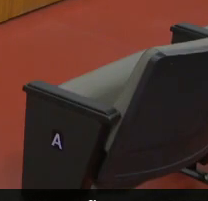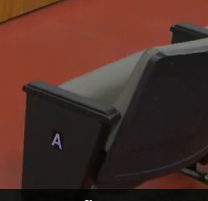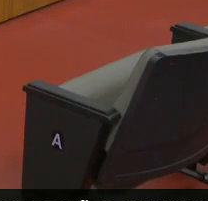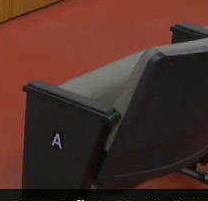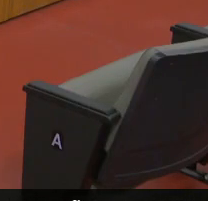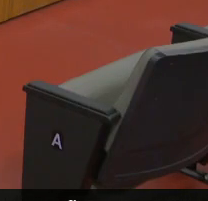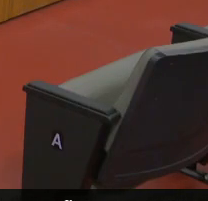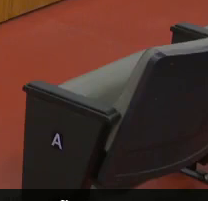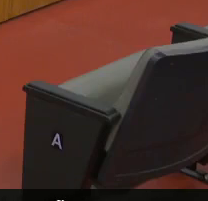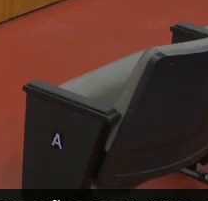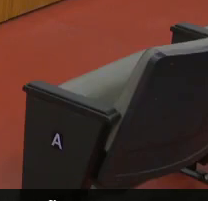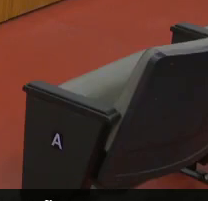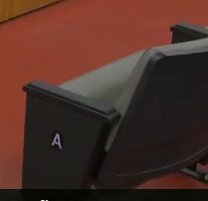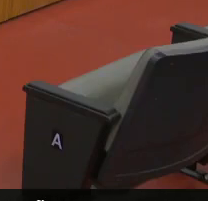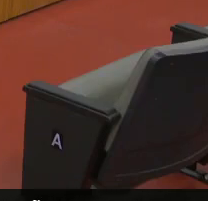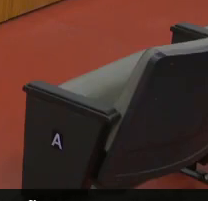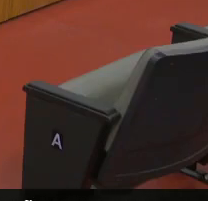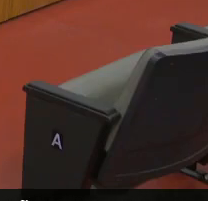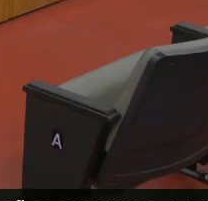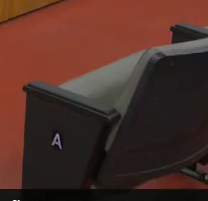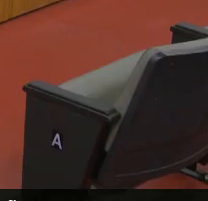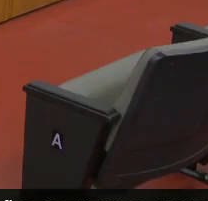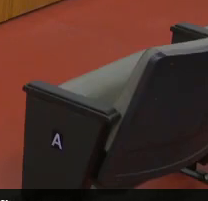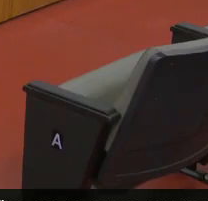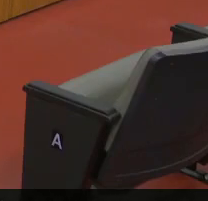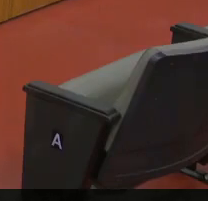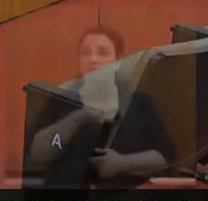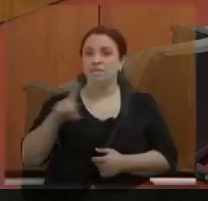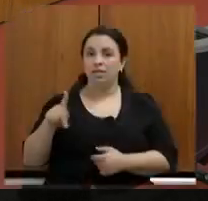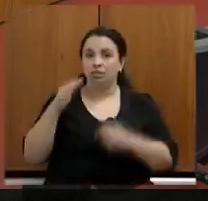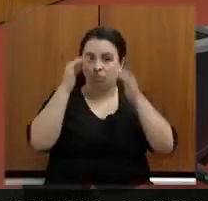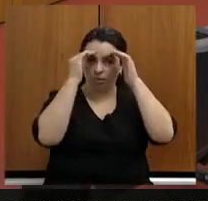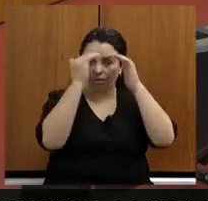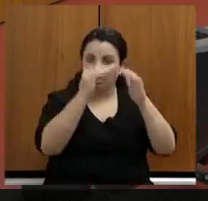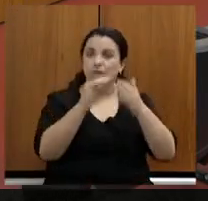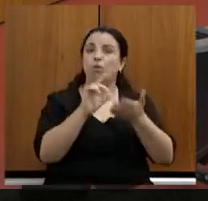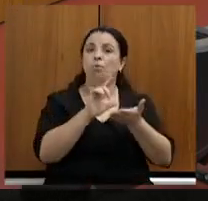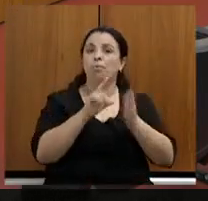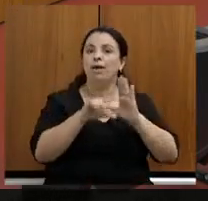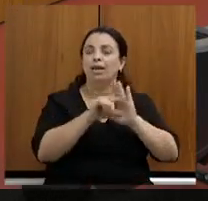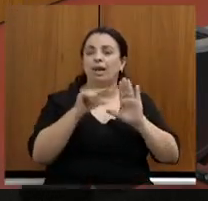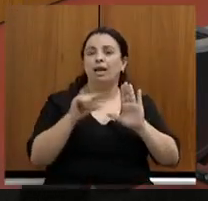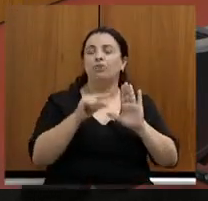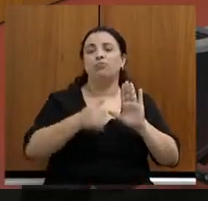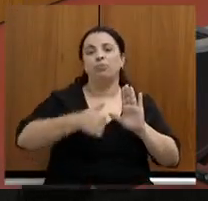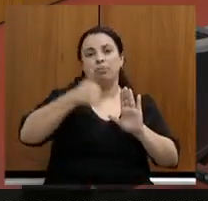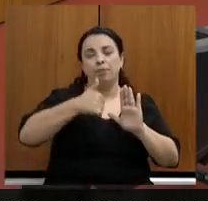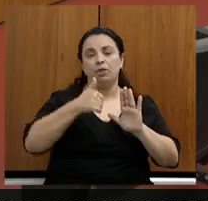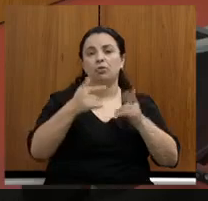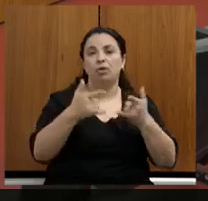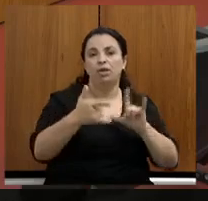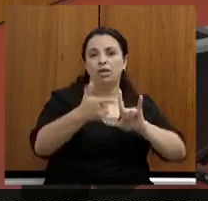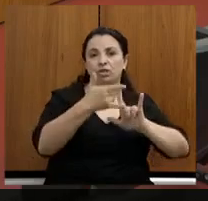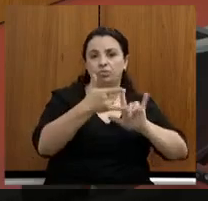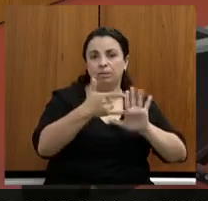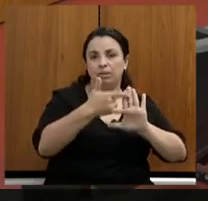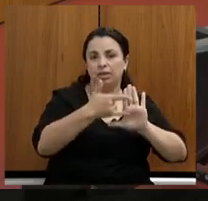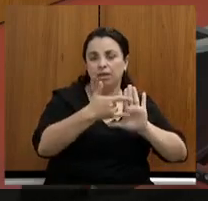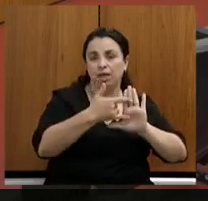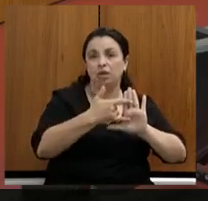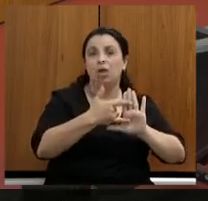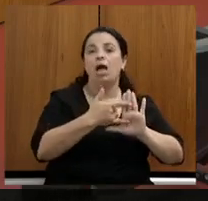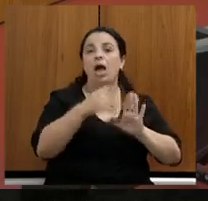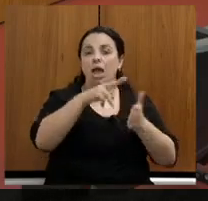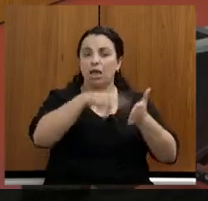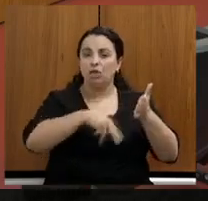A presidência nos termos do parágrafo 1º do artigo 132 do Regimento Interno, dispensa a leitura da ata da reunião